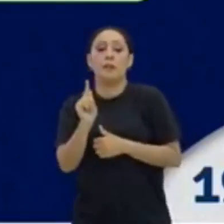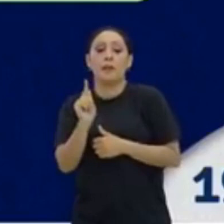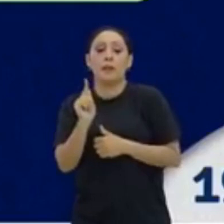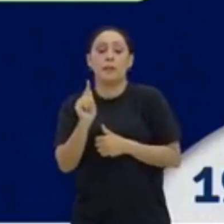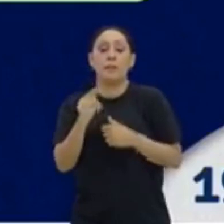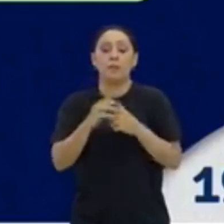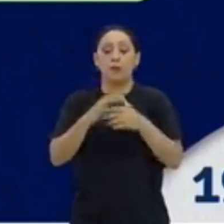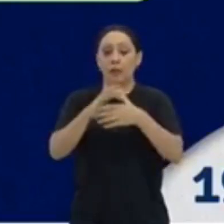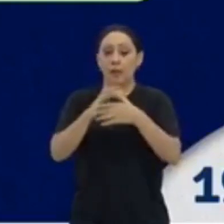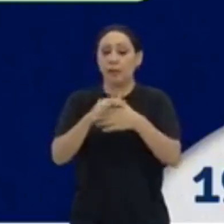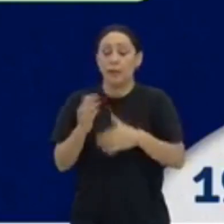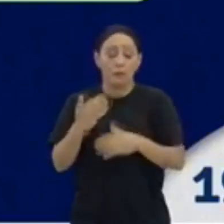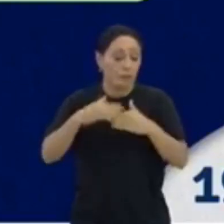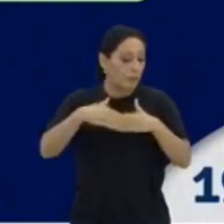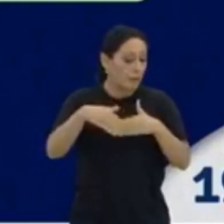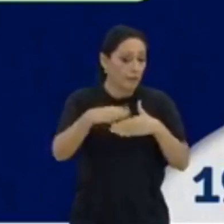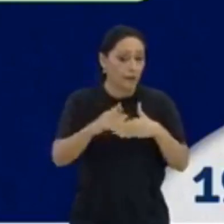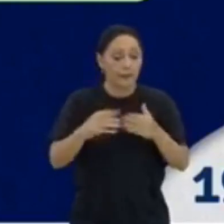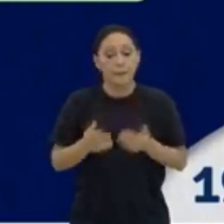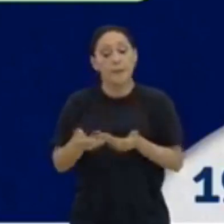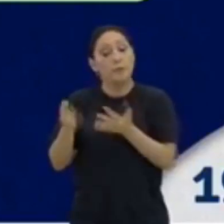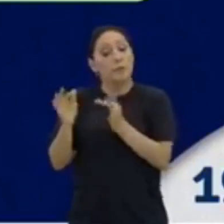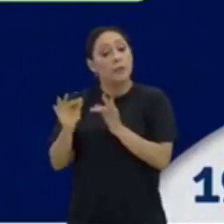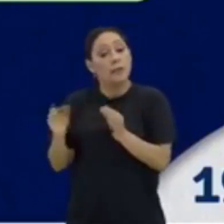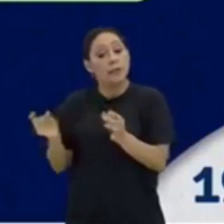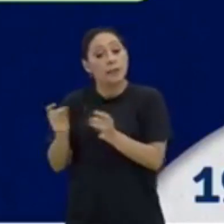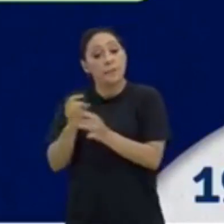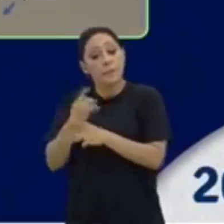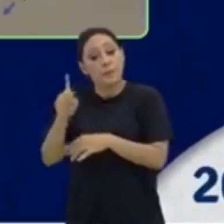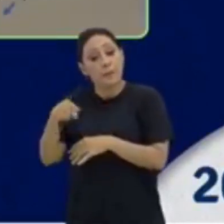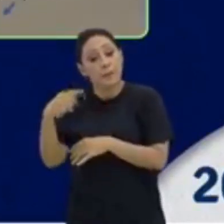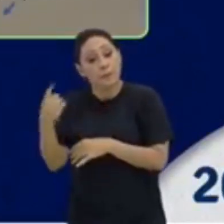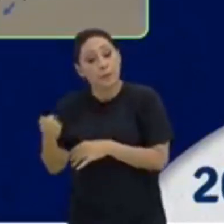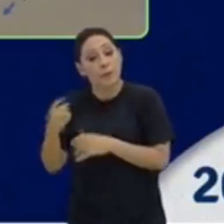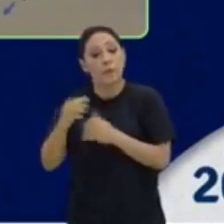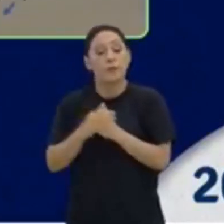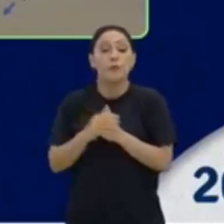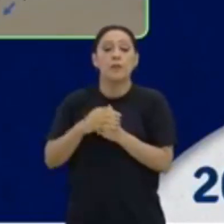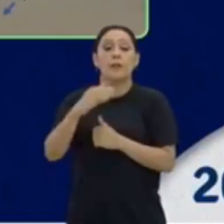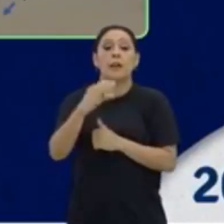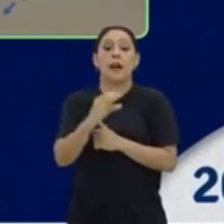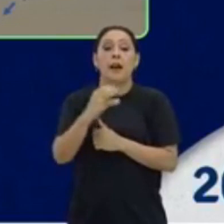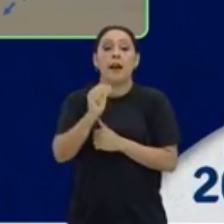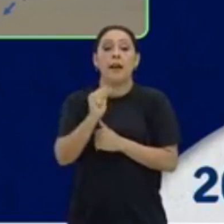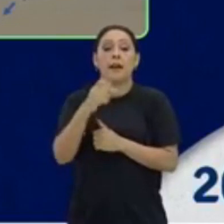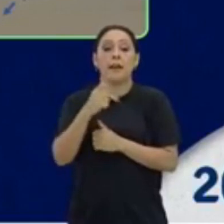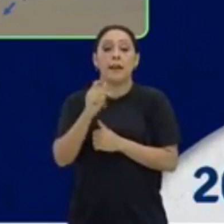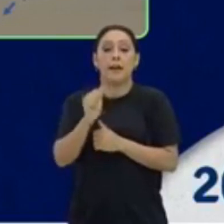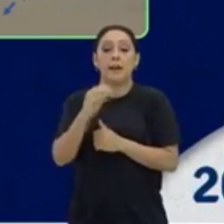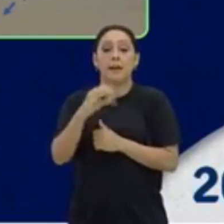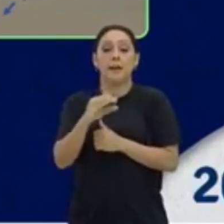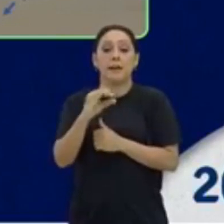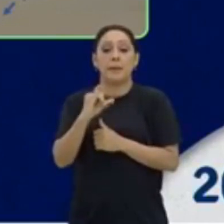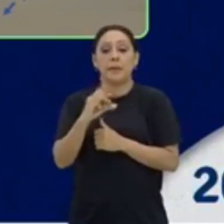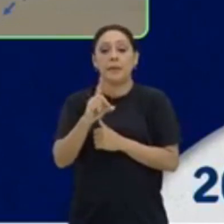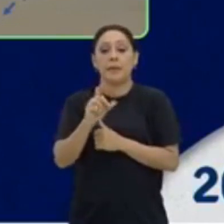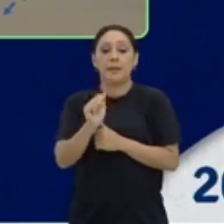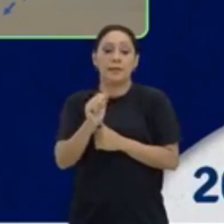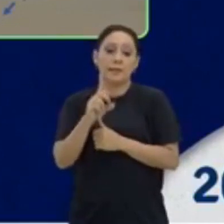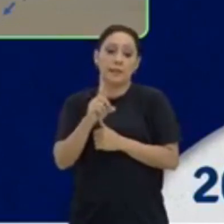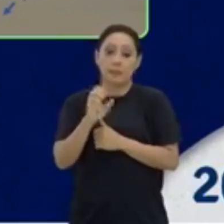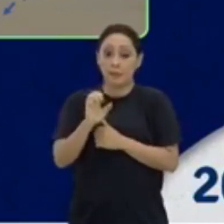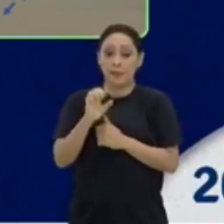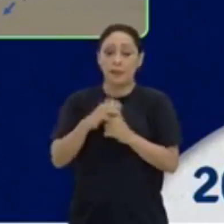vai. Tudo bem? E por fim, seria... a capacidade, os múltiplos da capacidade.